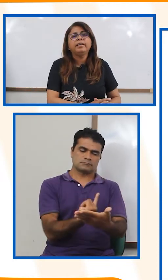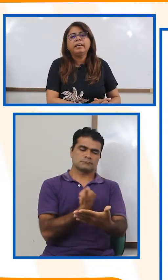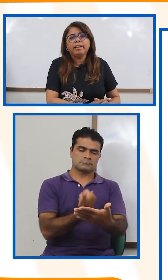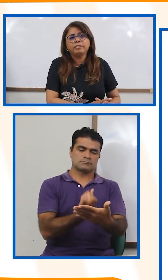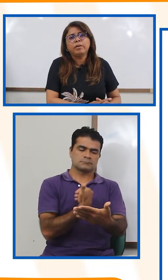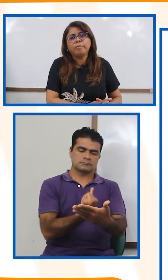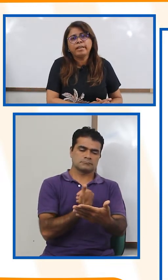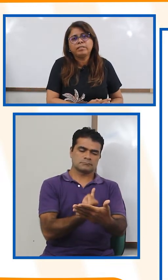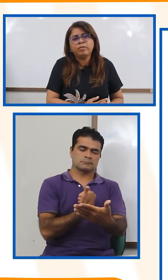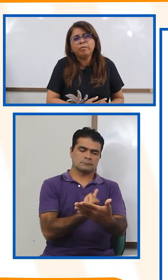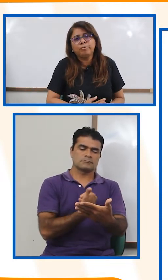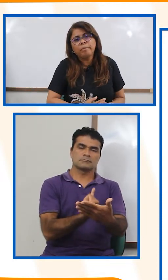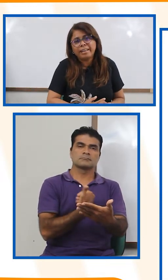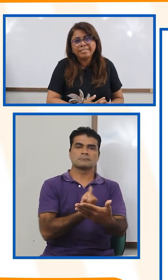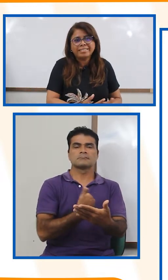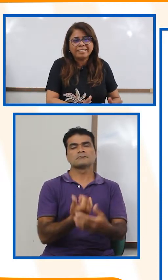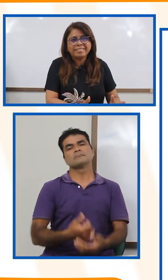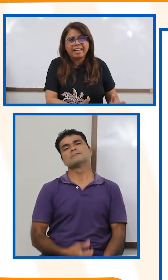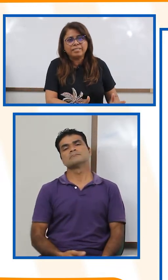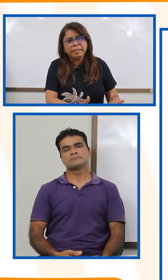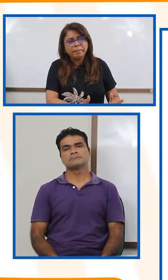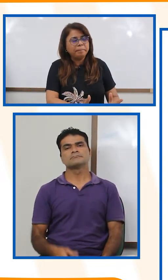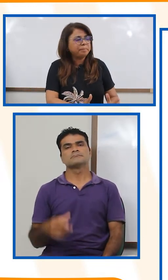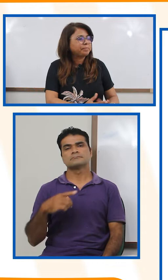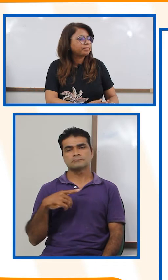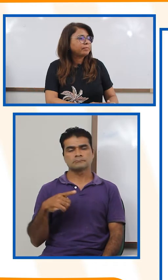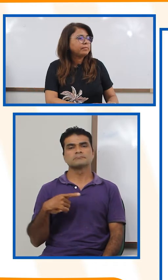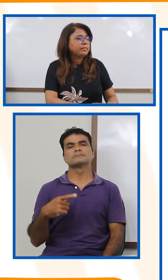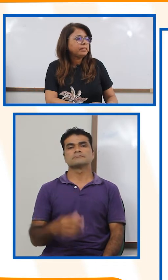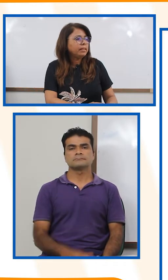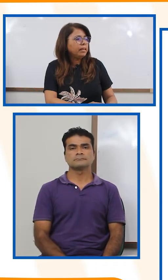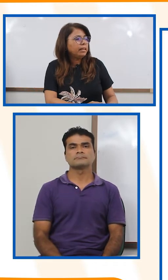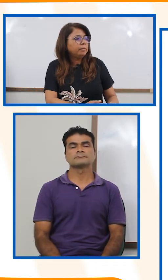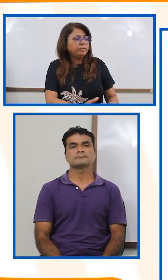aí atualmente como o mais acessado, né?